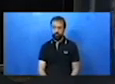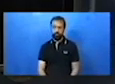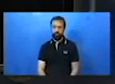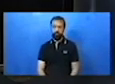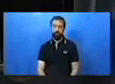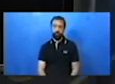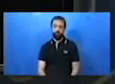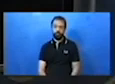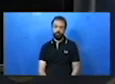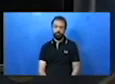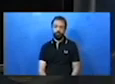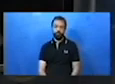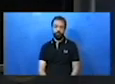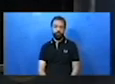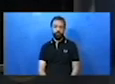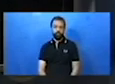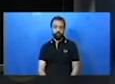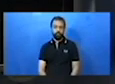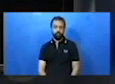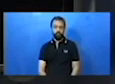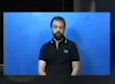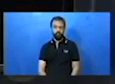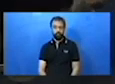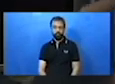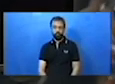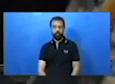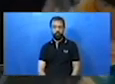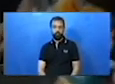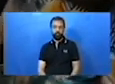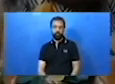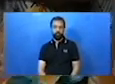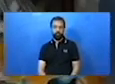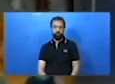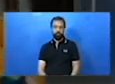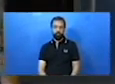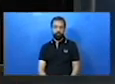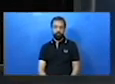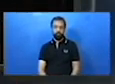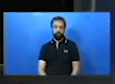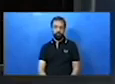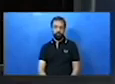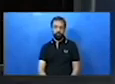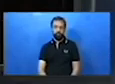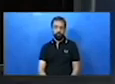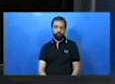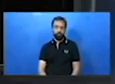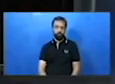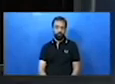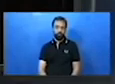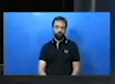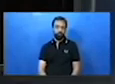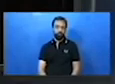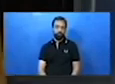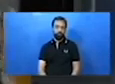3 vezes 3, 9 palitos. Esse aqui, ó, Esse aqui não vou nem explicar muito.